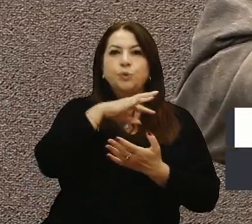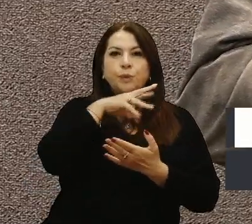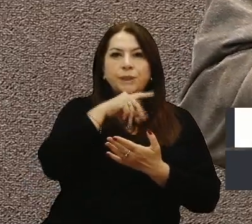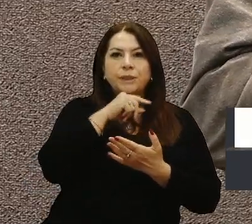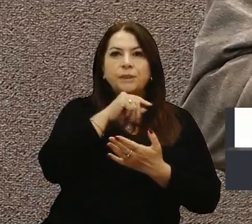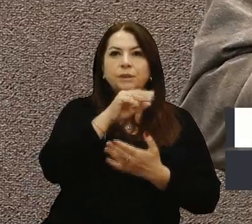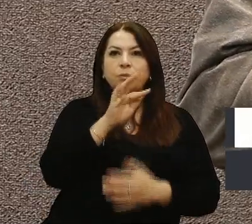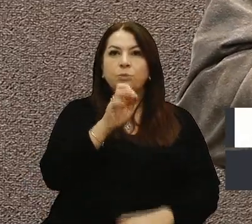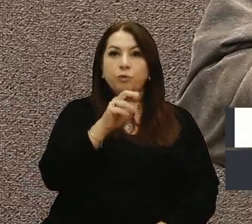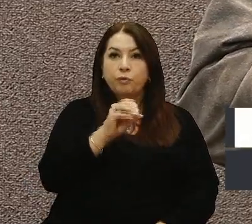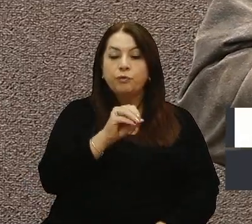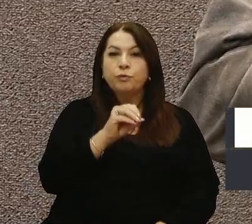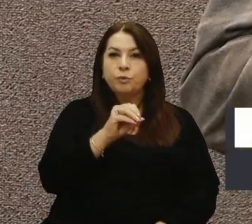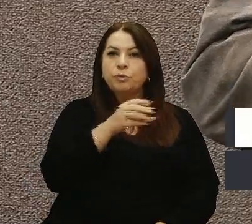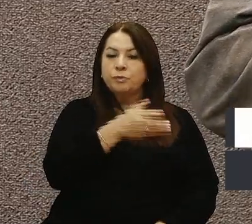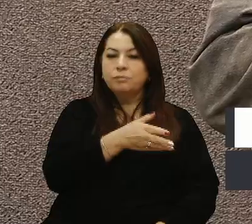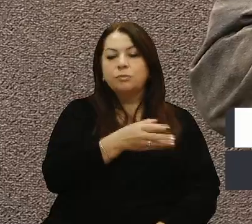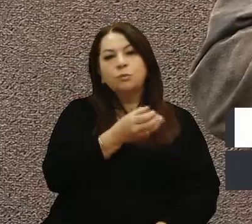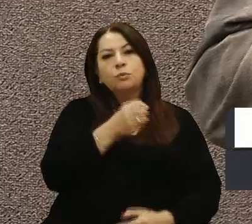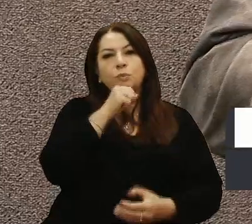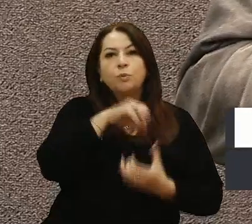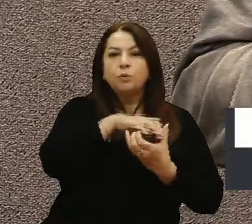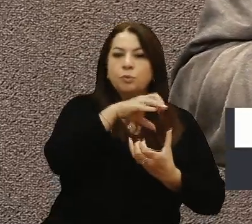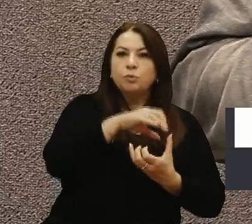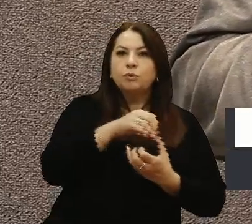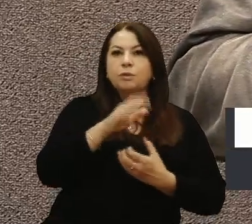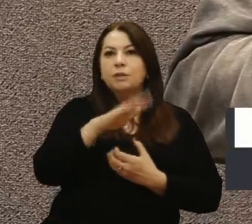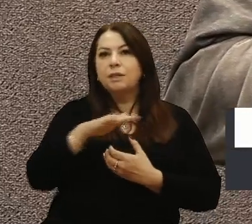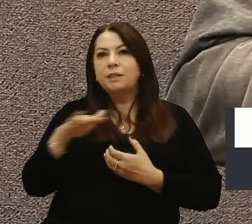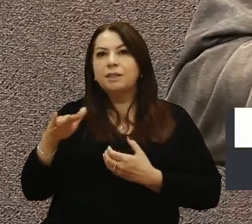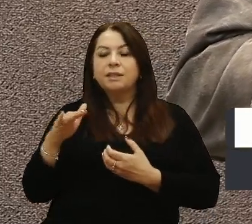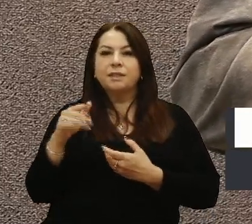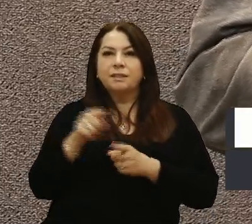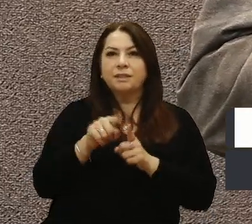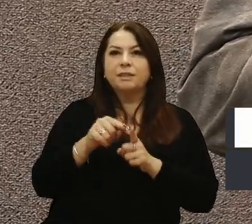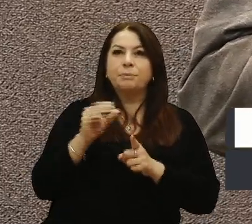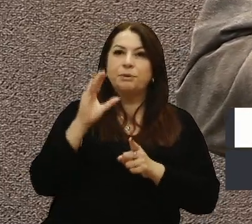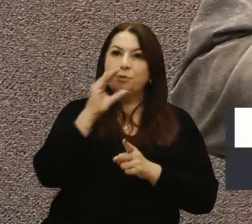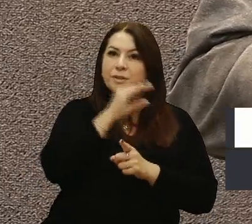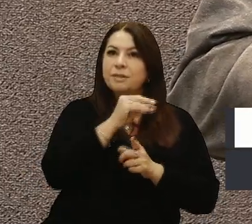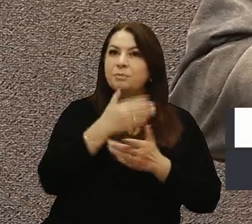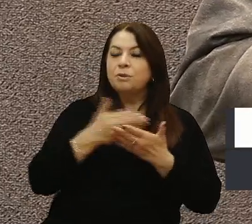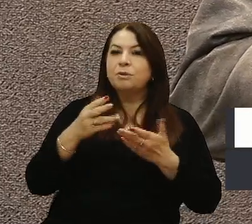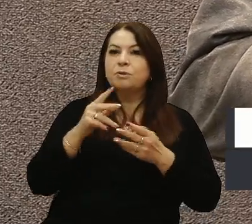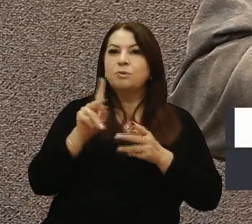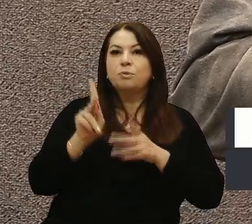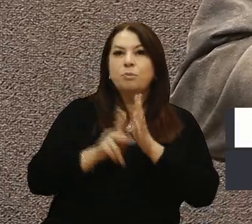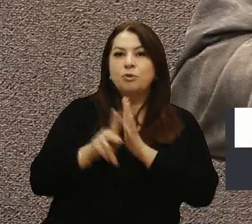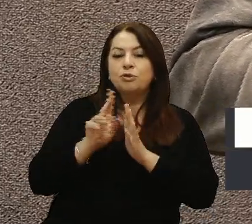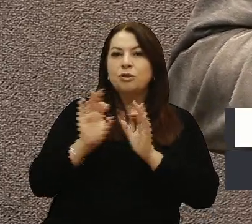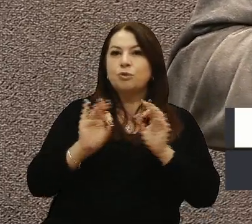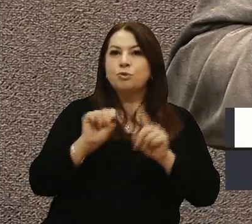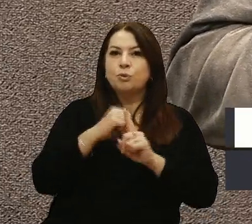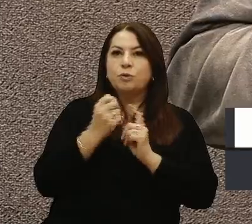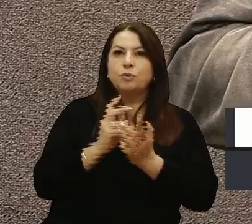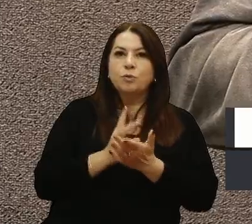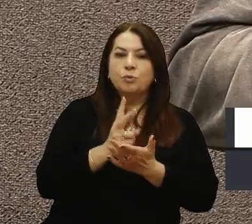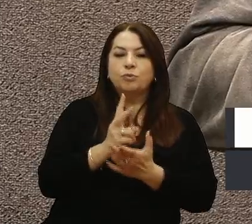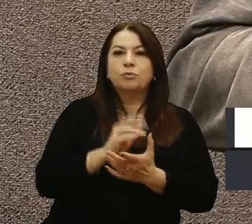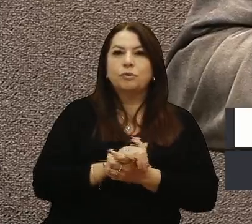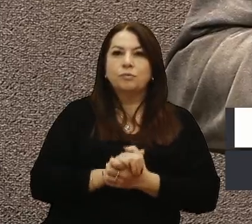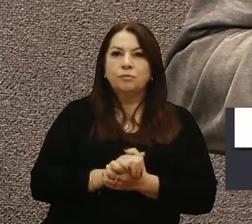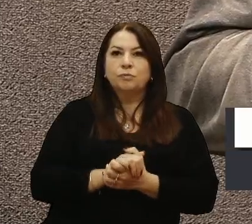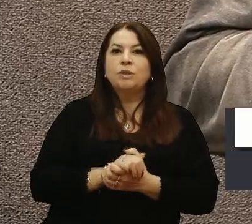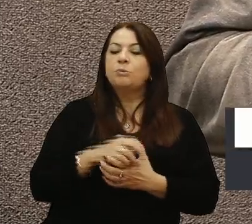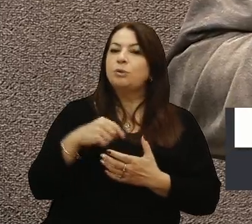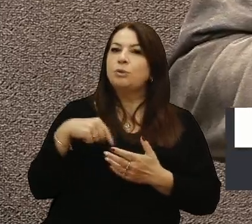para o fundo, ou do idoso, da criança, do adolescente, para que os projetos sociais continuem. Porque